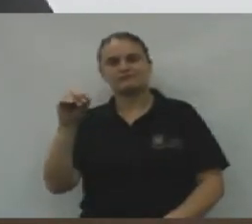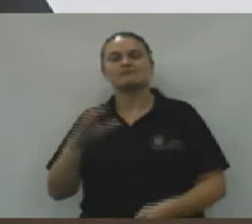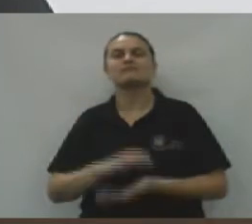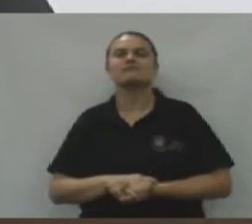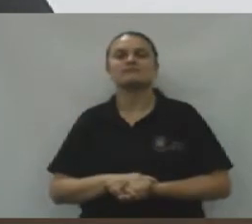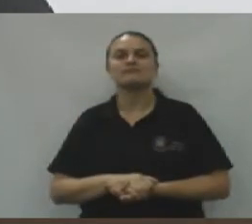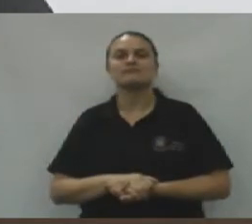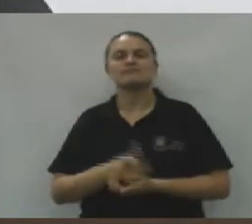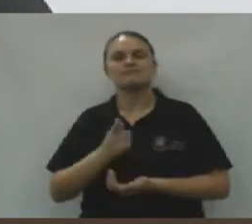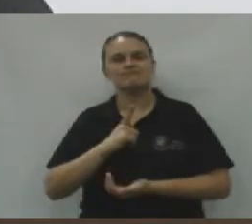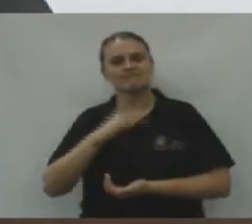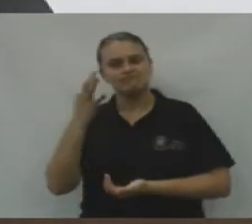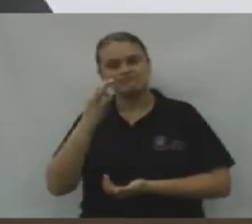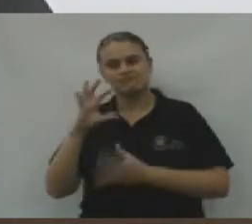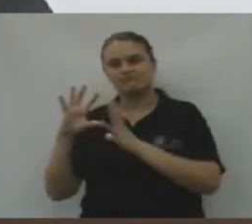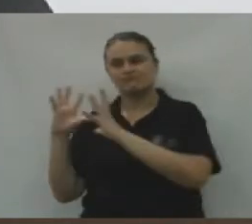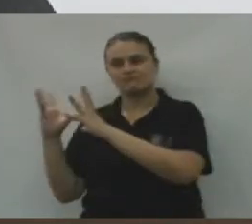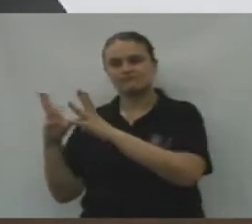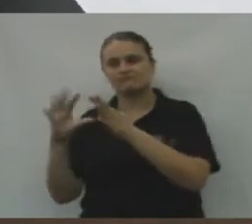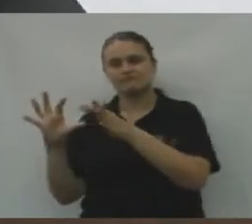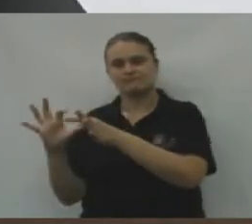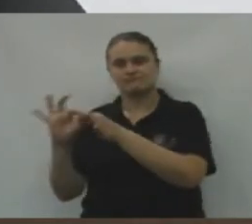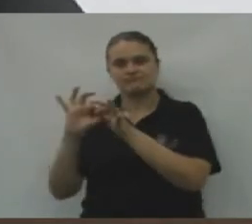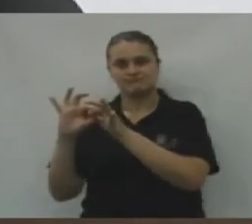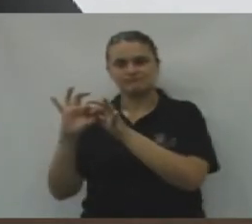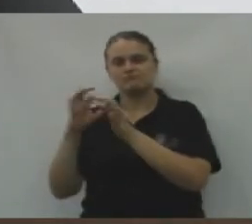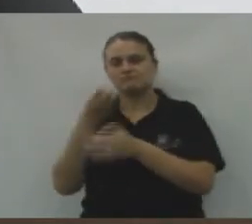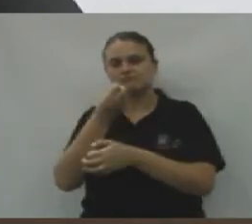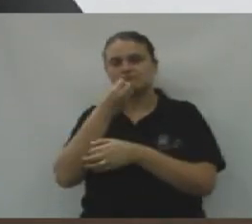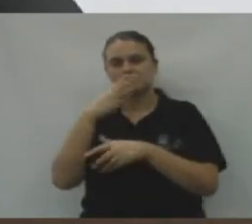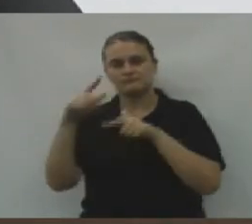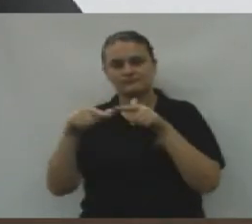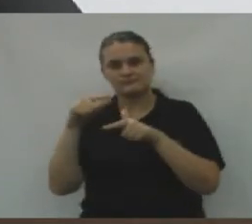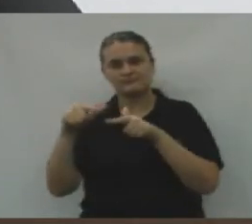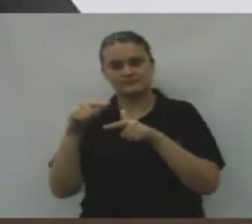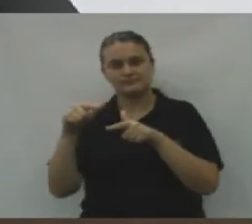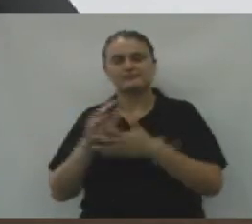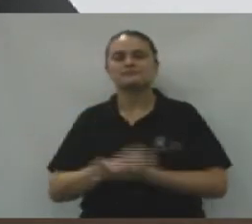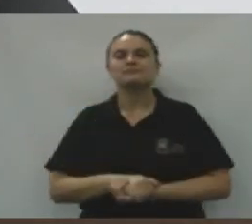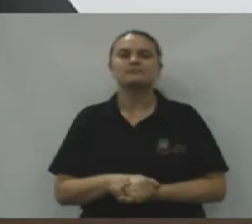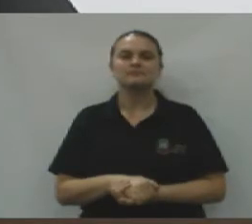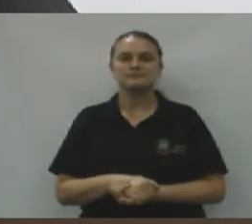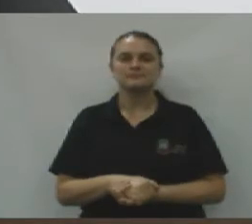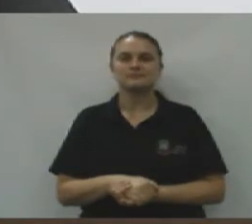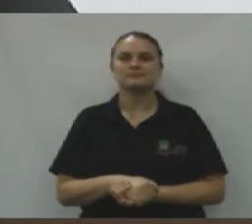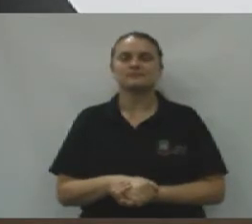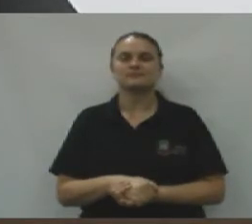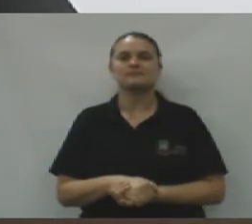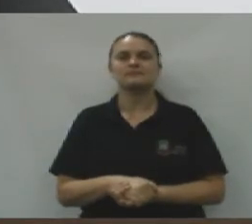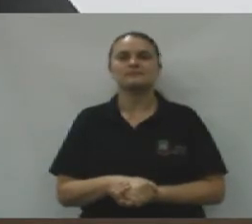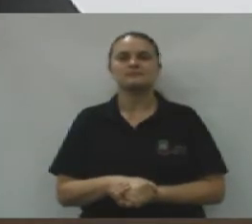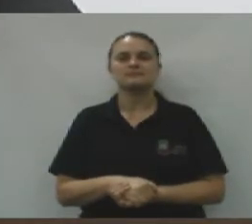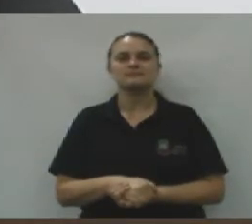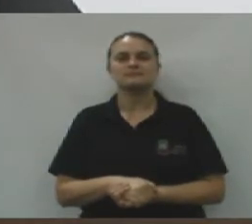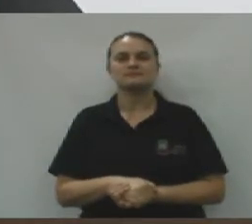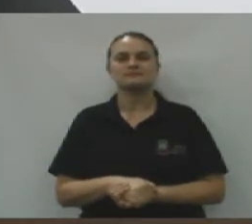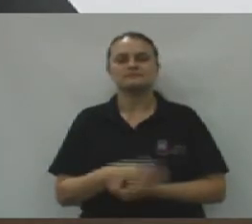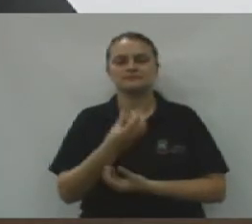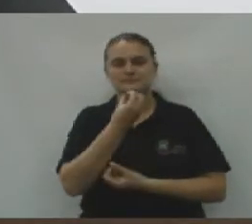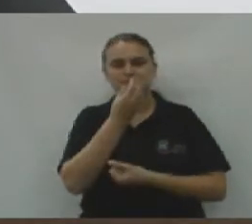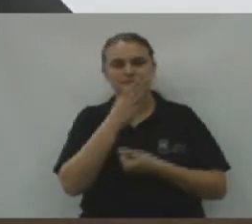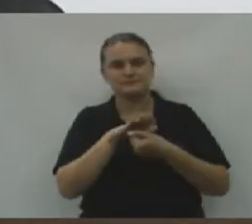está aqui. Tenho certeza que nós todos somando juntos, com certeza, para o ano que vem, estaremos aí numa boa. Então,